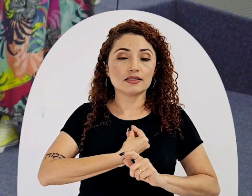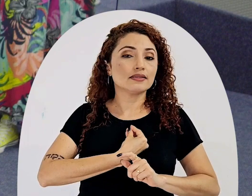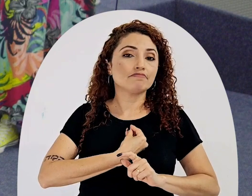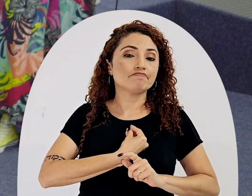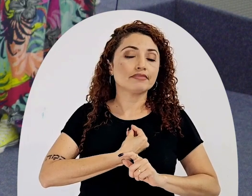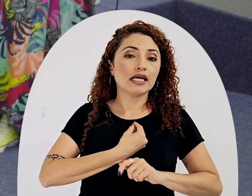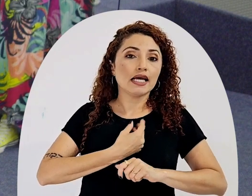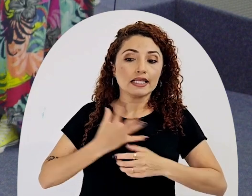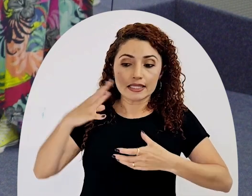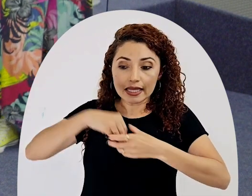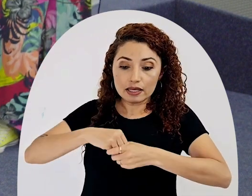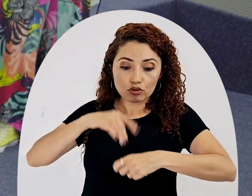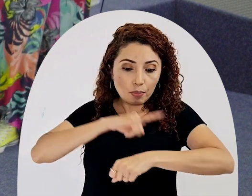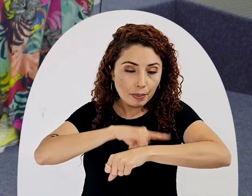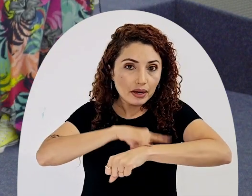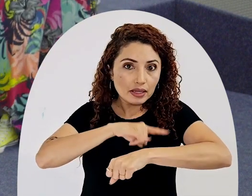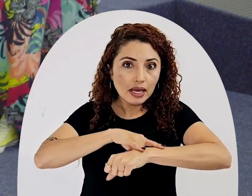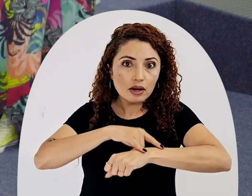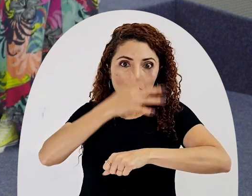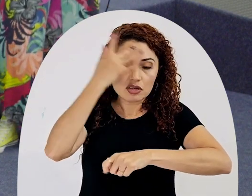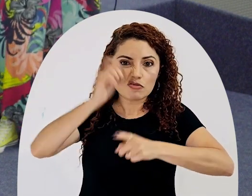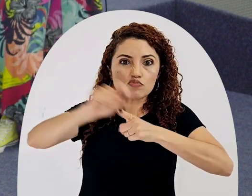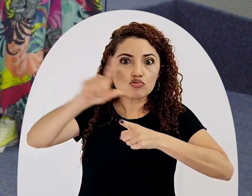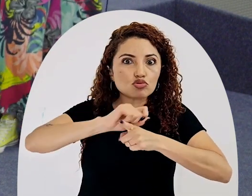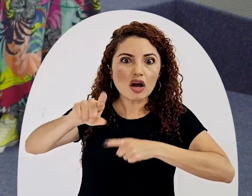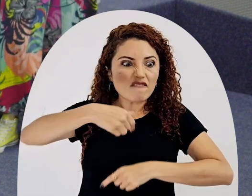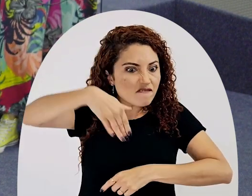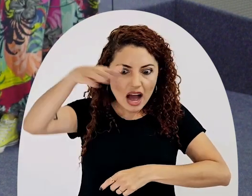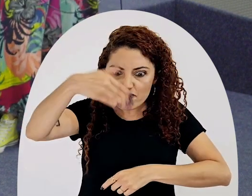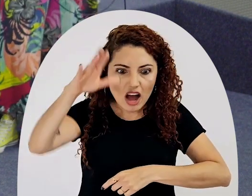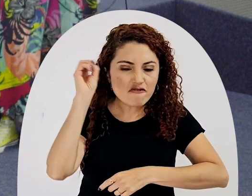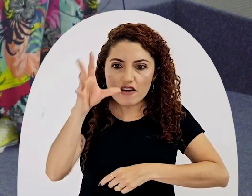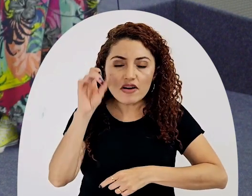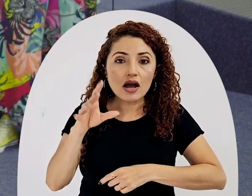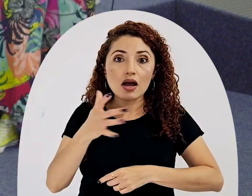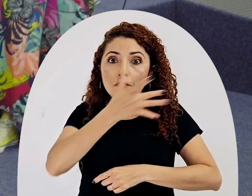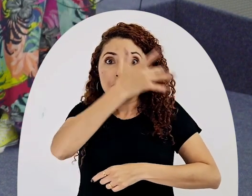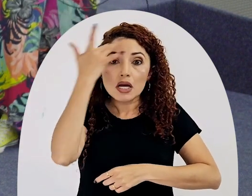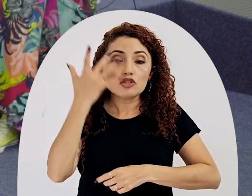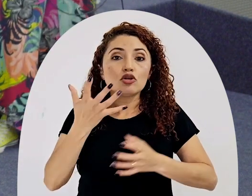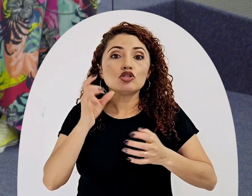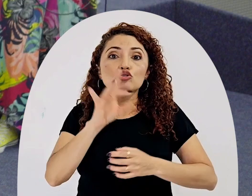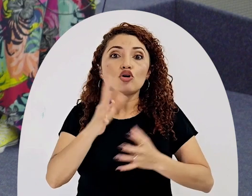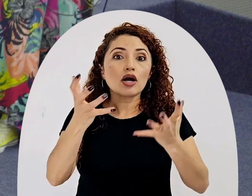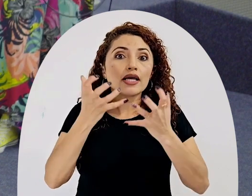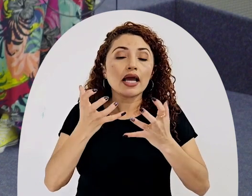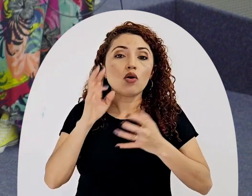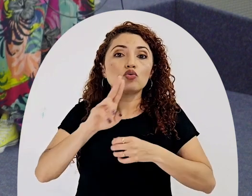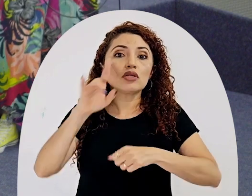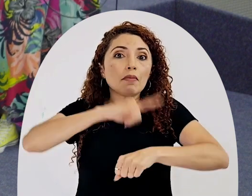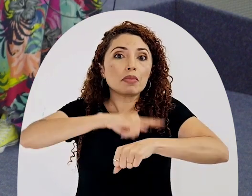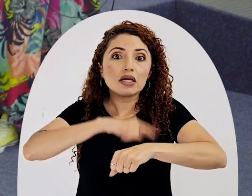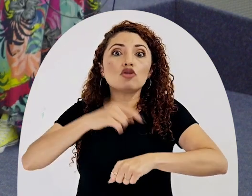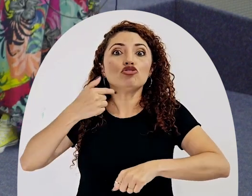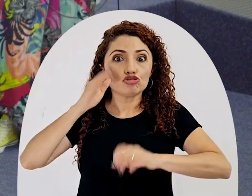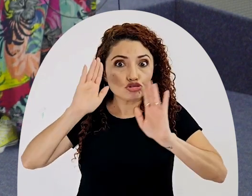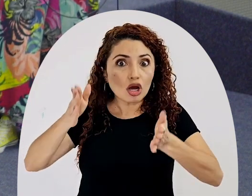queriam usar o banheiro. Eu já urinei na roupa, porque eu não tinha um banheiro